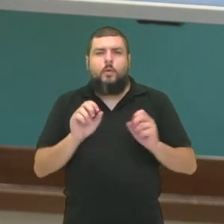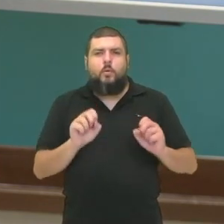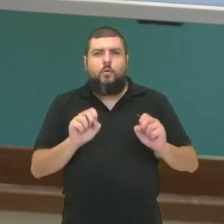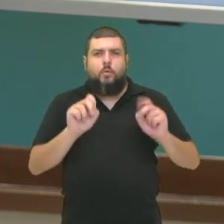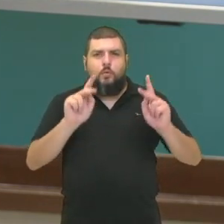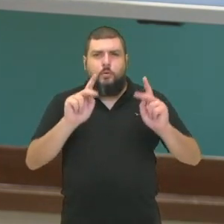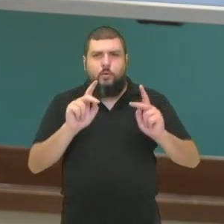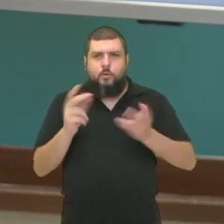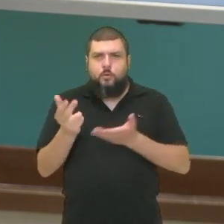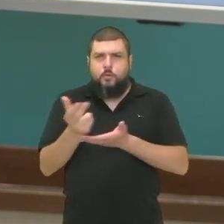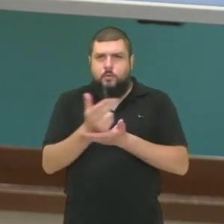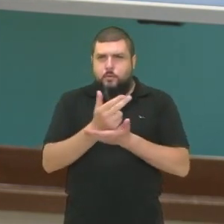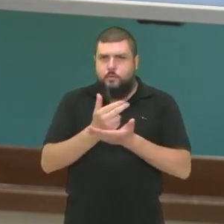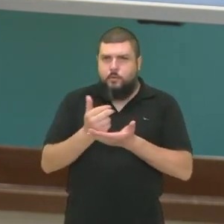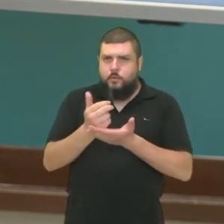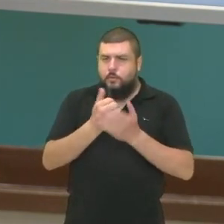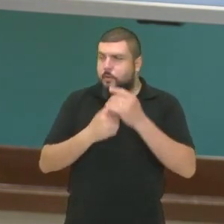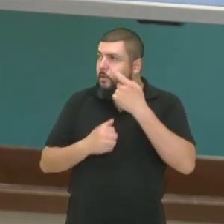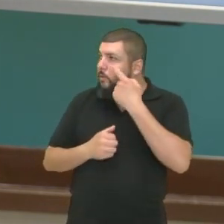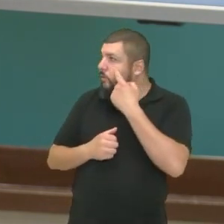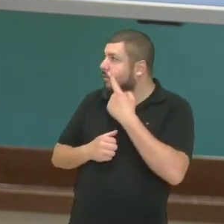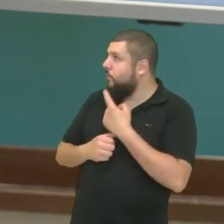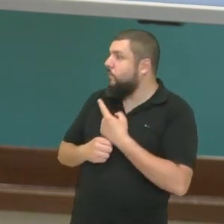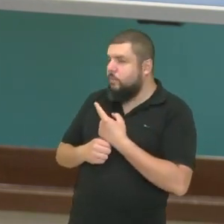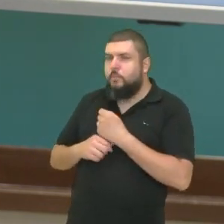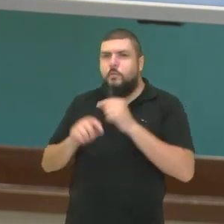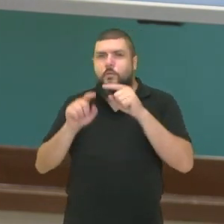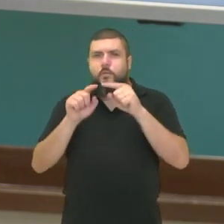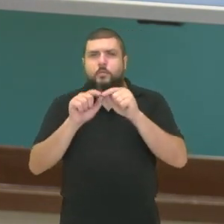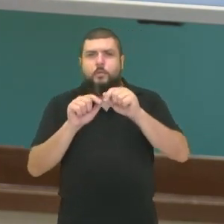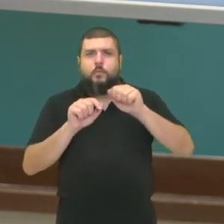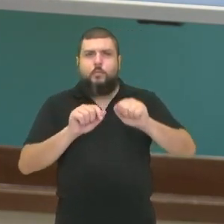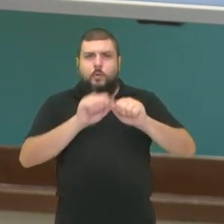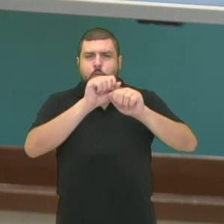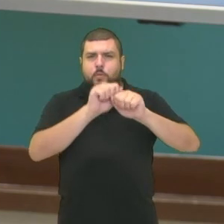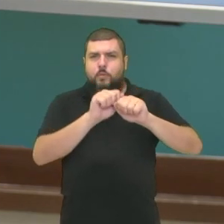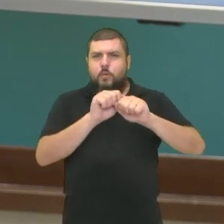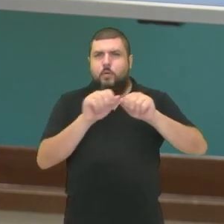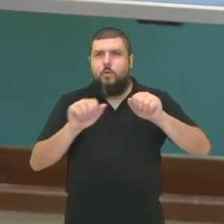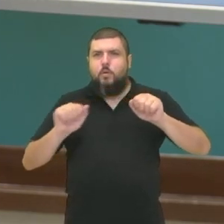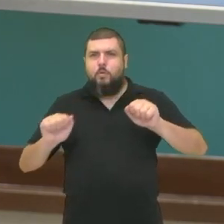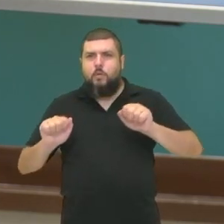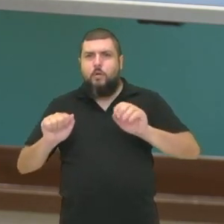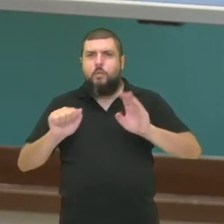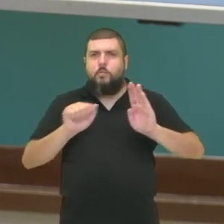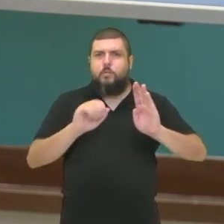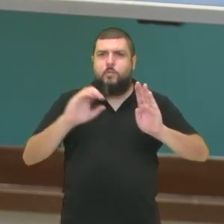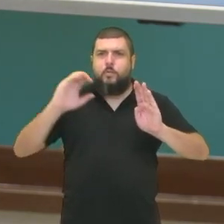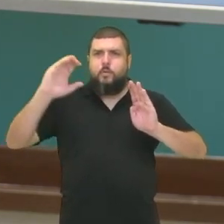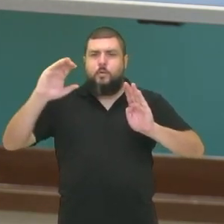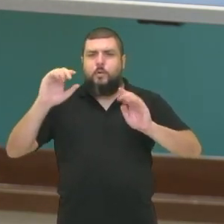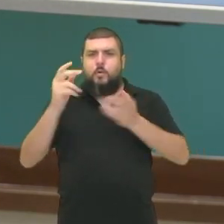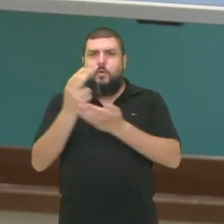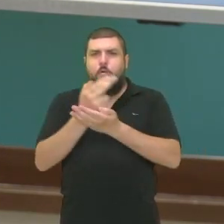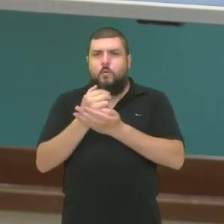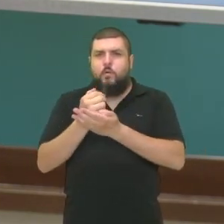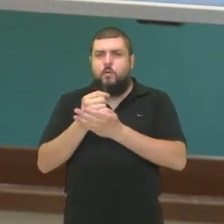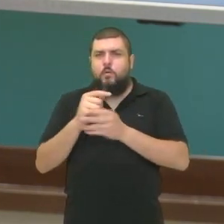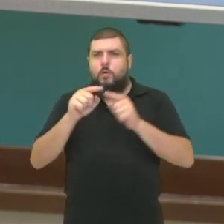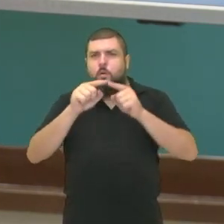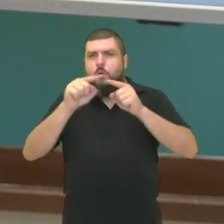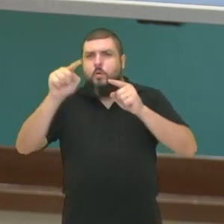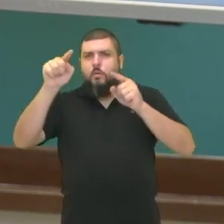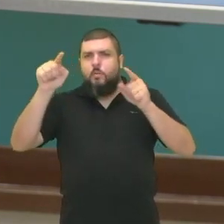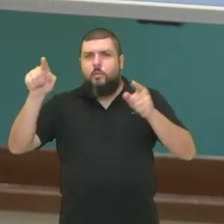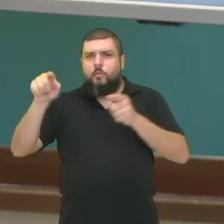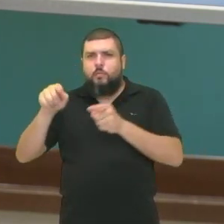plano do ponto A, do ponto B e do ponto C, para a gente ter uma visão do que é, mas normalmente às vezes a gente não vai ter